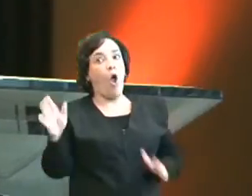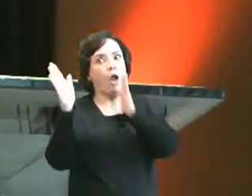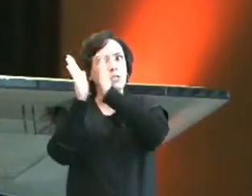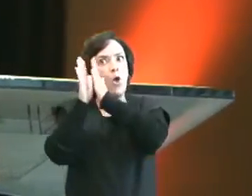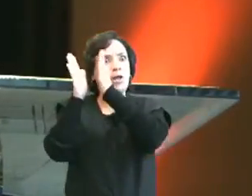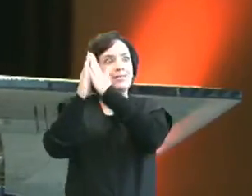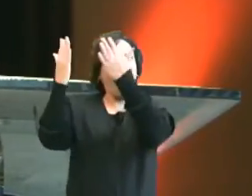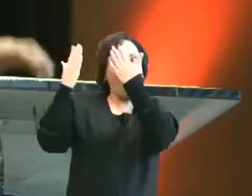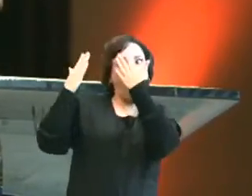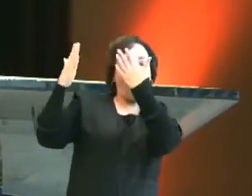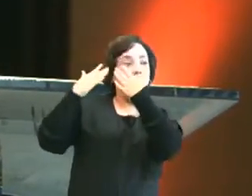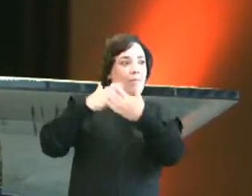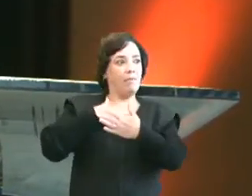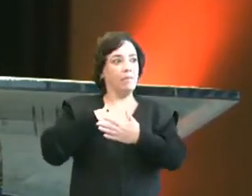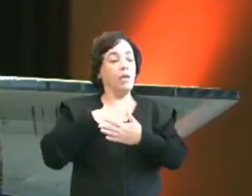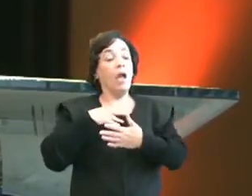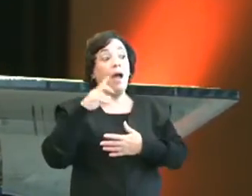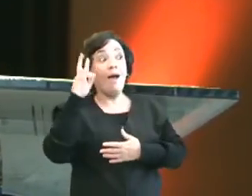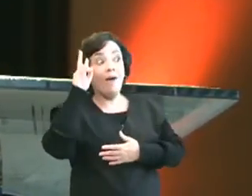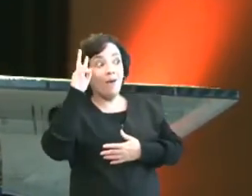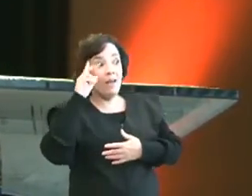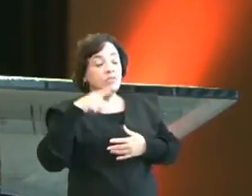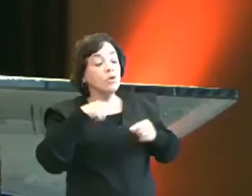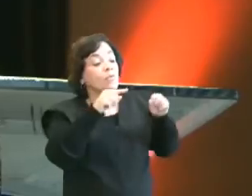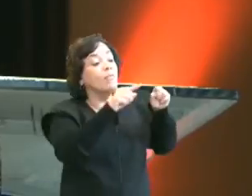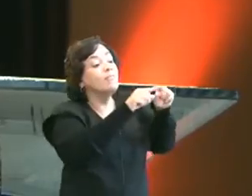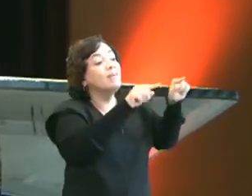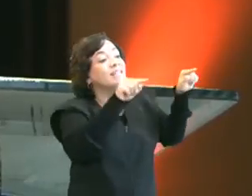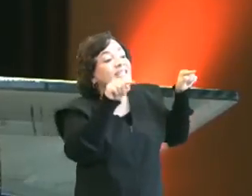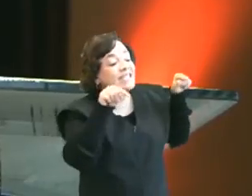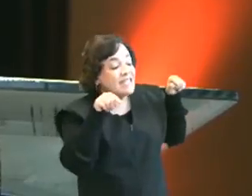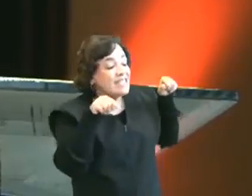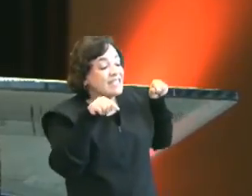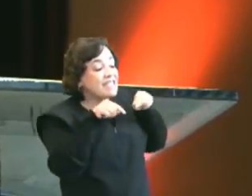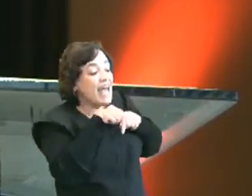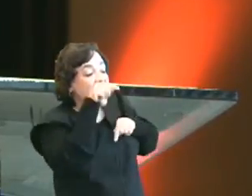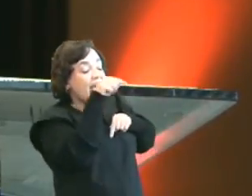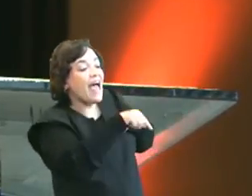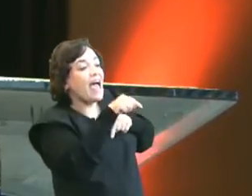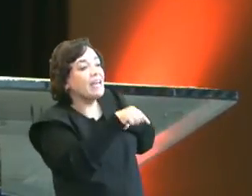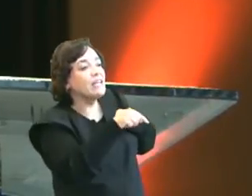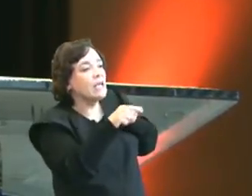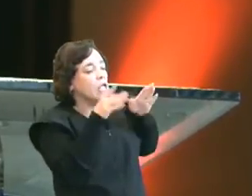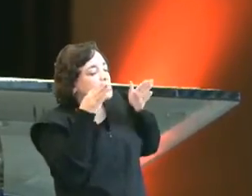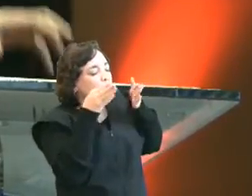Eu lembro bem, tinha uma salinha de oração que eles chamavam de sala do oleiro.